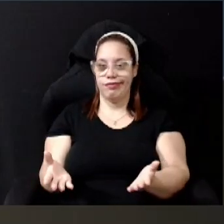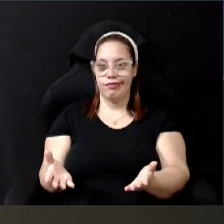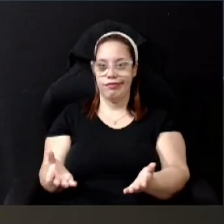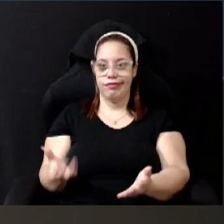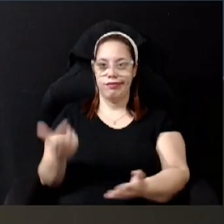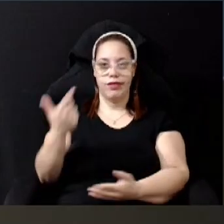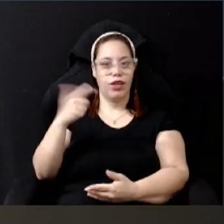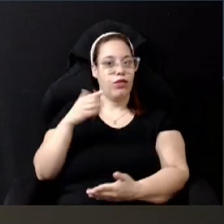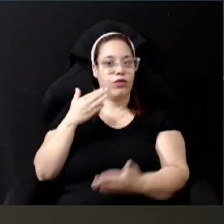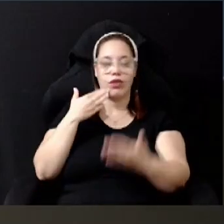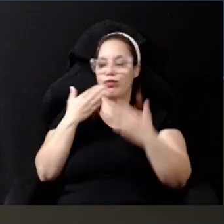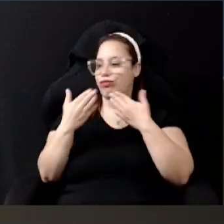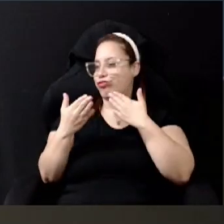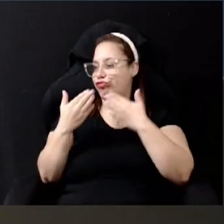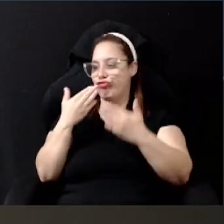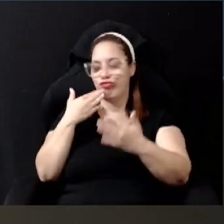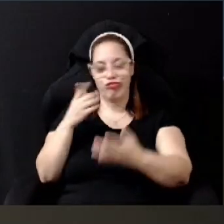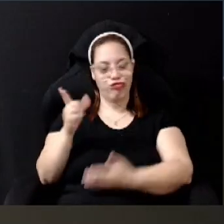conversa.